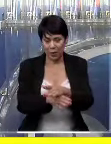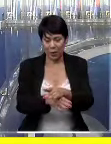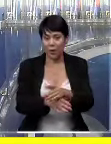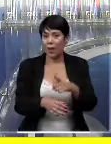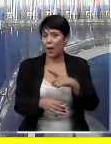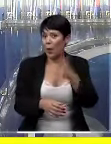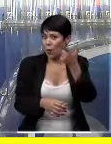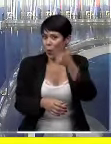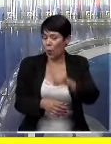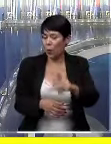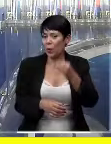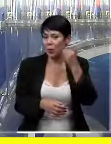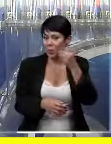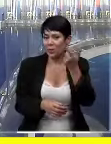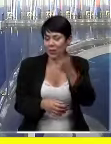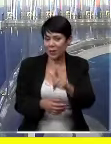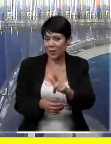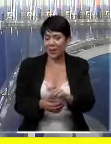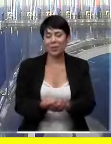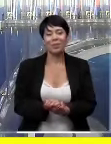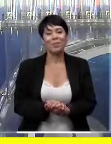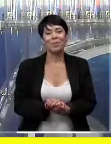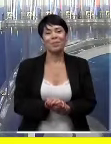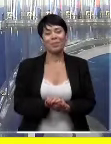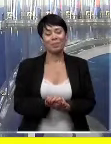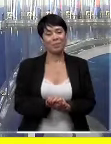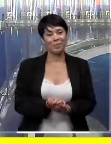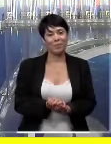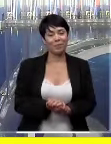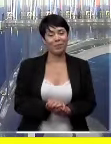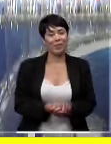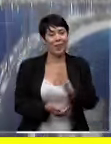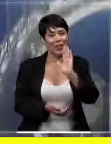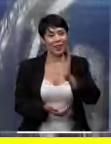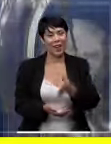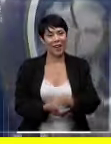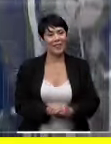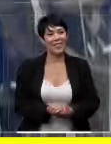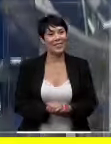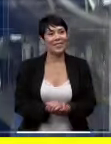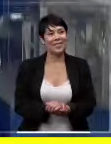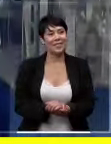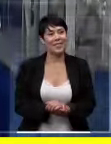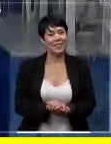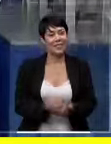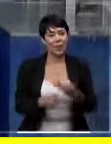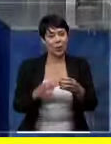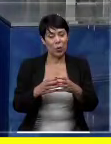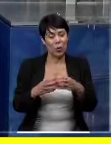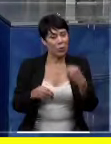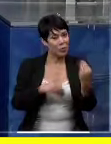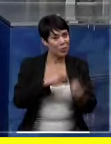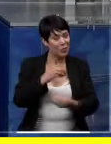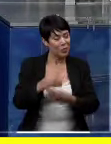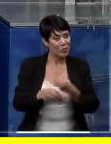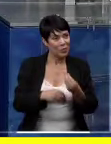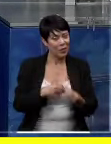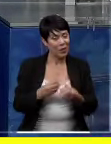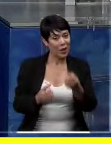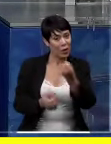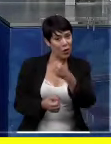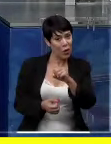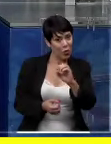tem mais uma chance de ganhar, fique atento à sua aposta. Valendo! Globo recarregado,